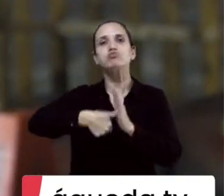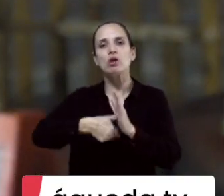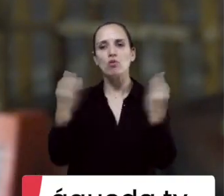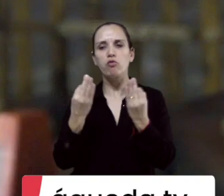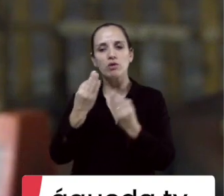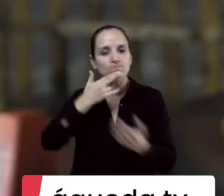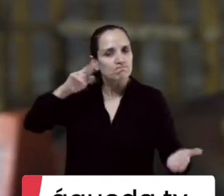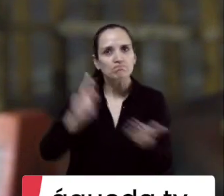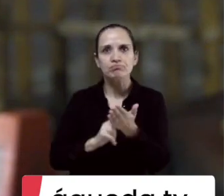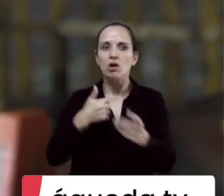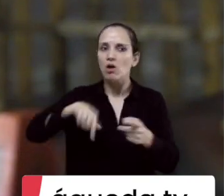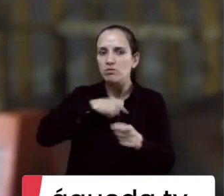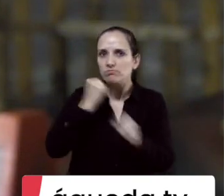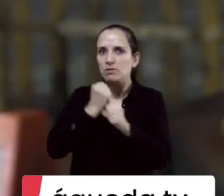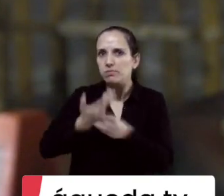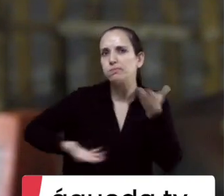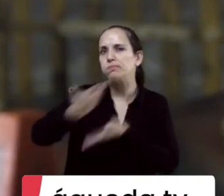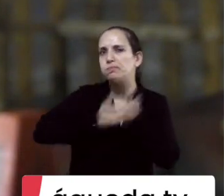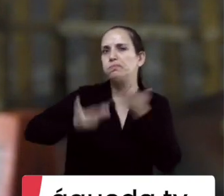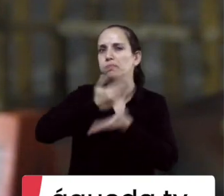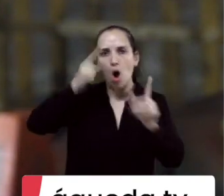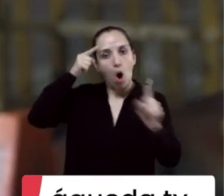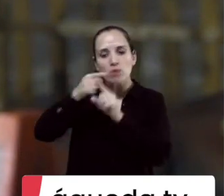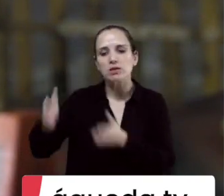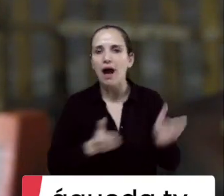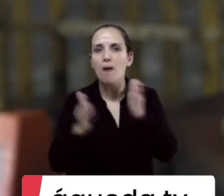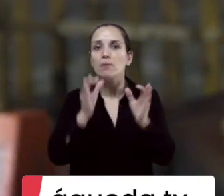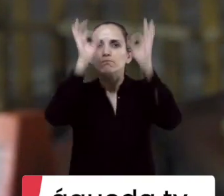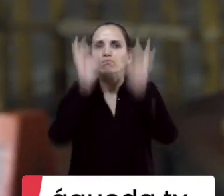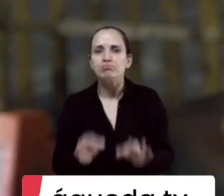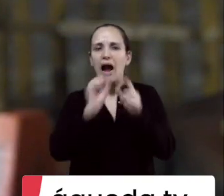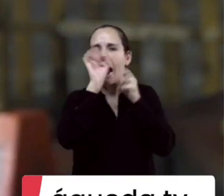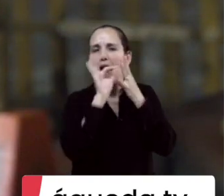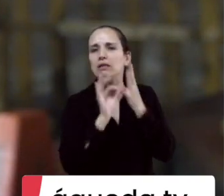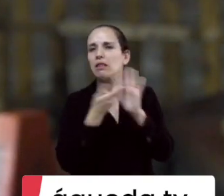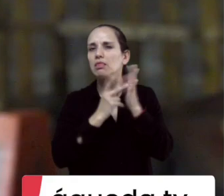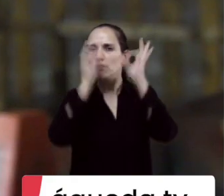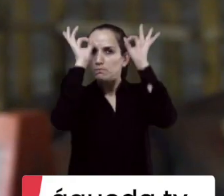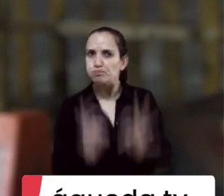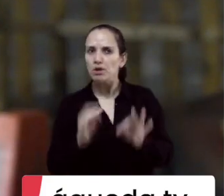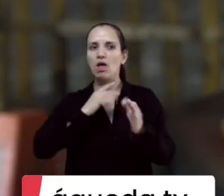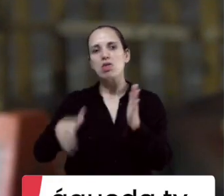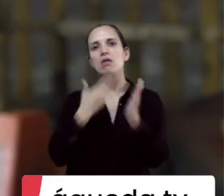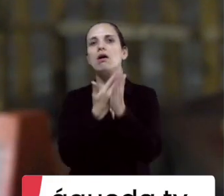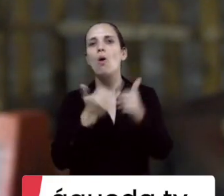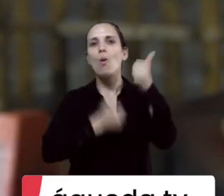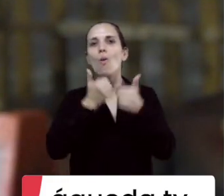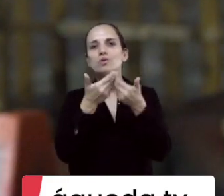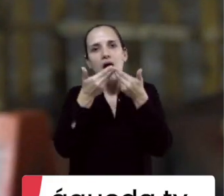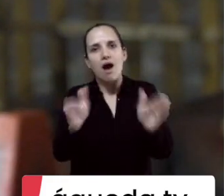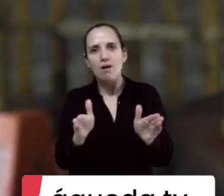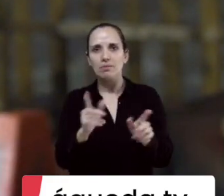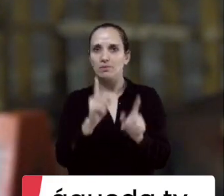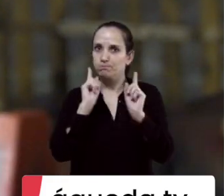a ser feito e estamos a trabalhar com a equipa projetista para definir o itinerário e todas as características técnicas para que possamos lançar rapidamente o concurso da